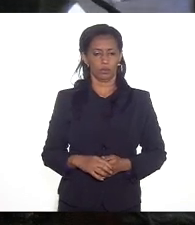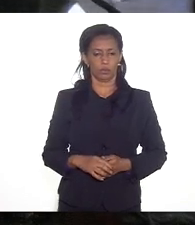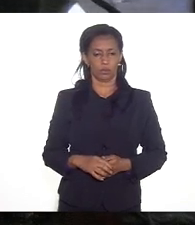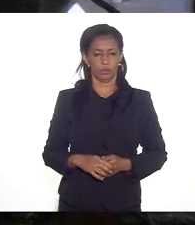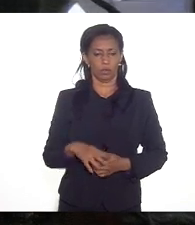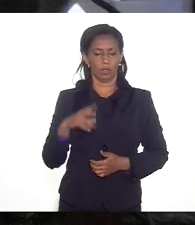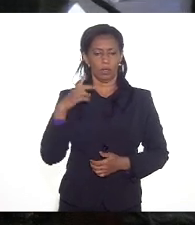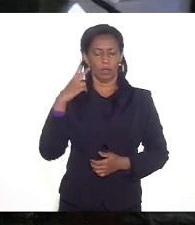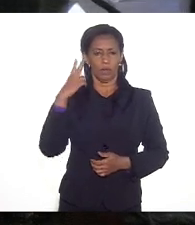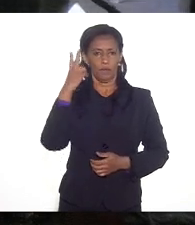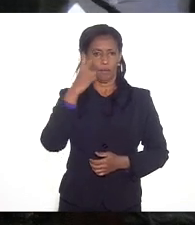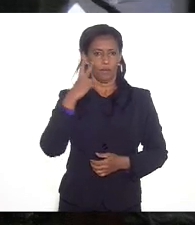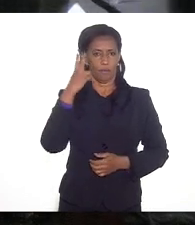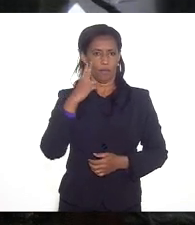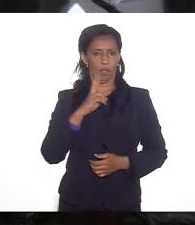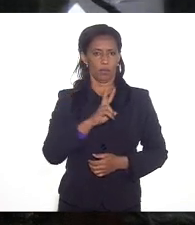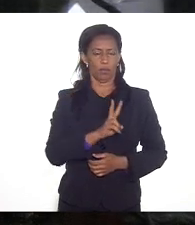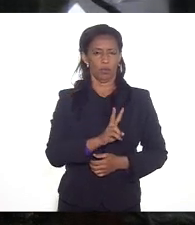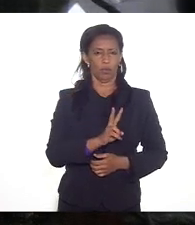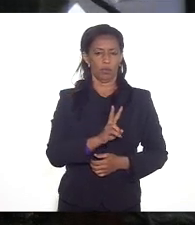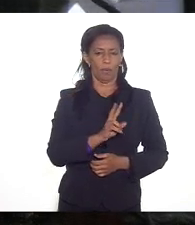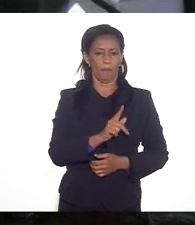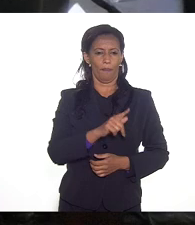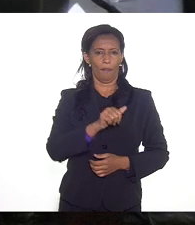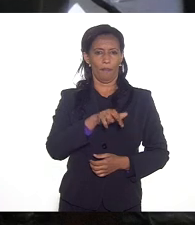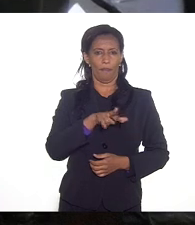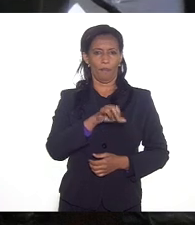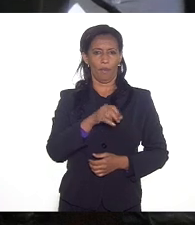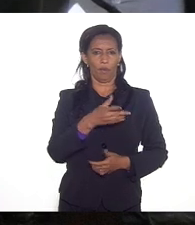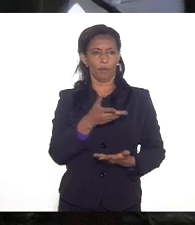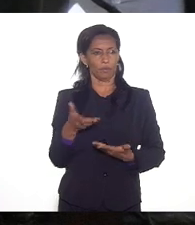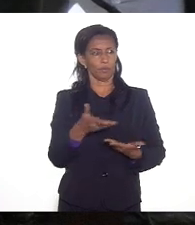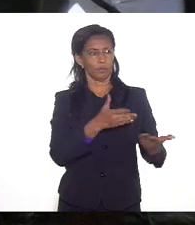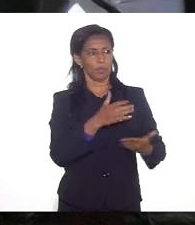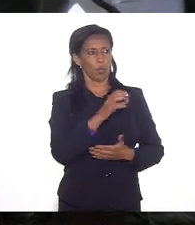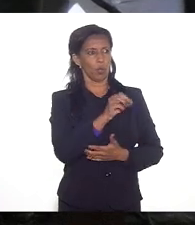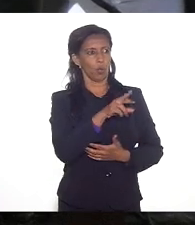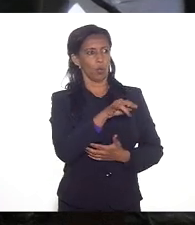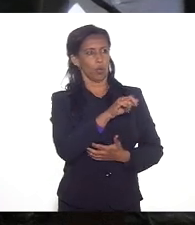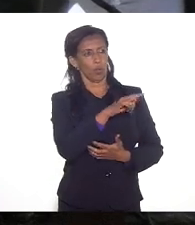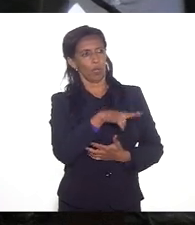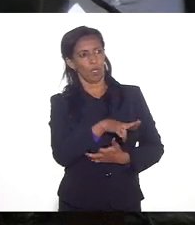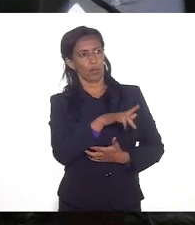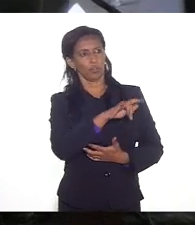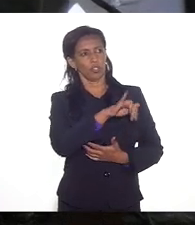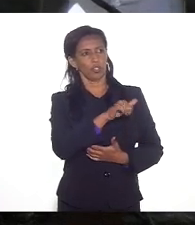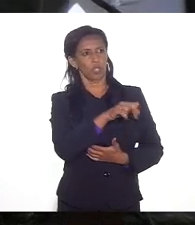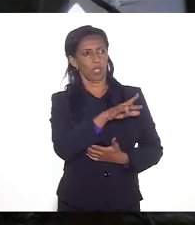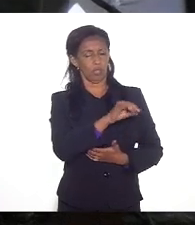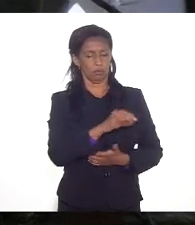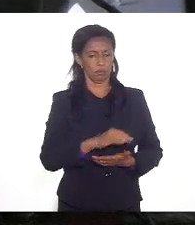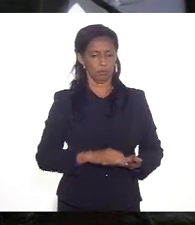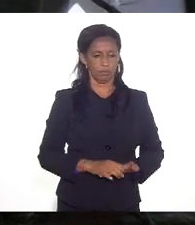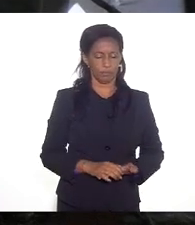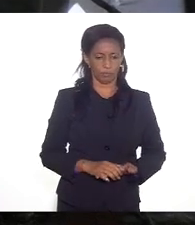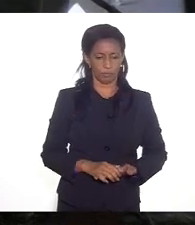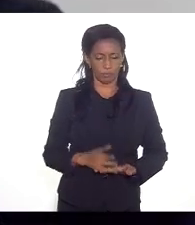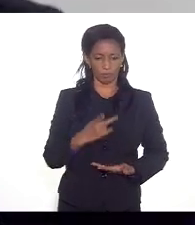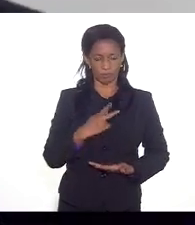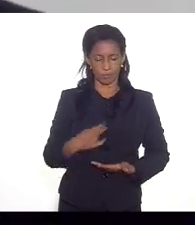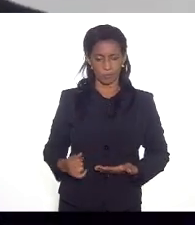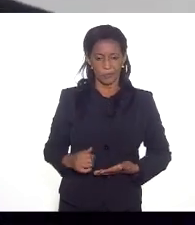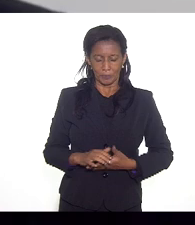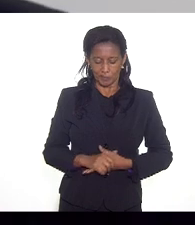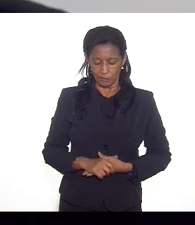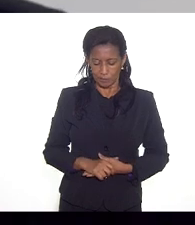vereador de Volta Redonda Paulinho do raio x com a palavra Deputado Coronel Jairo dente